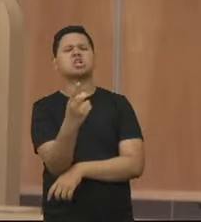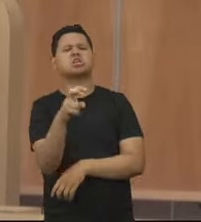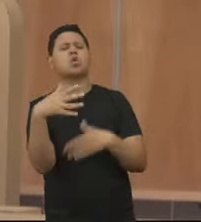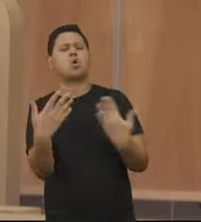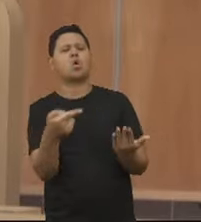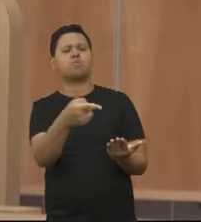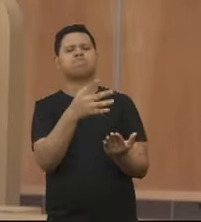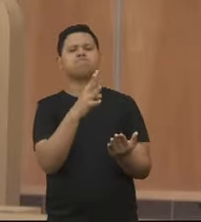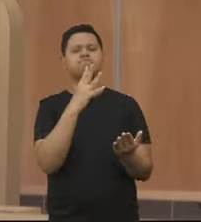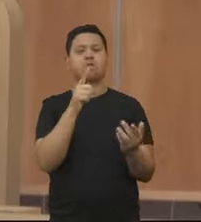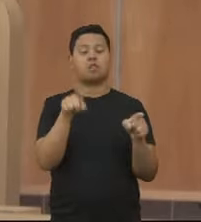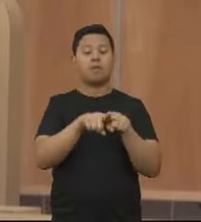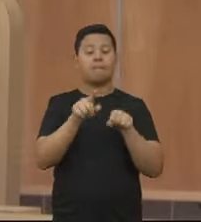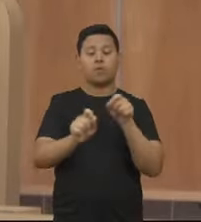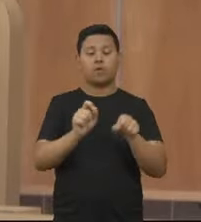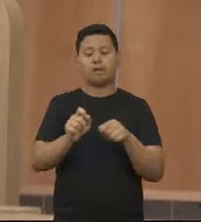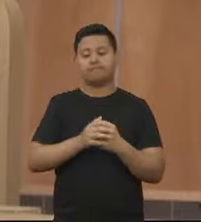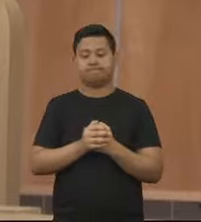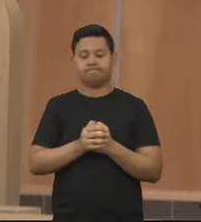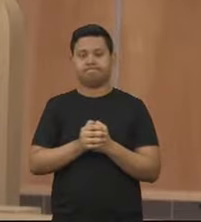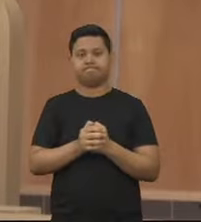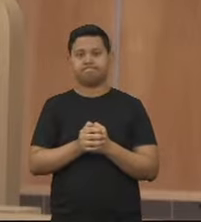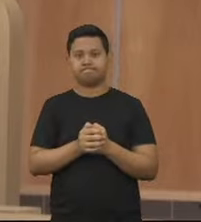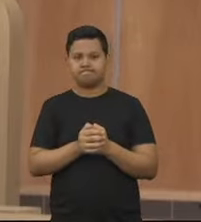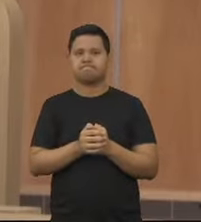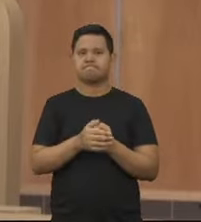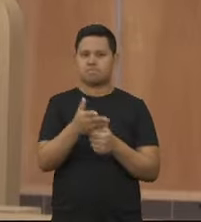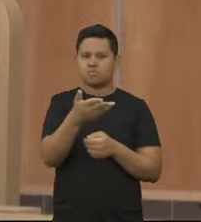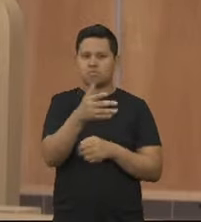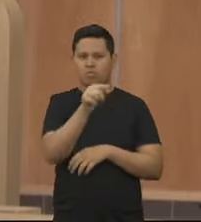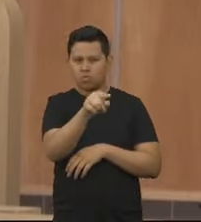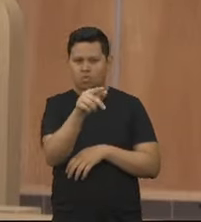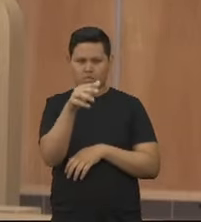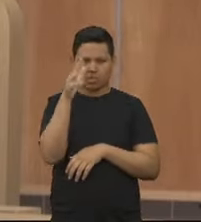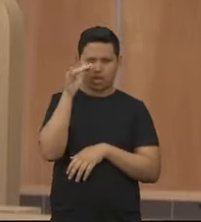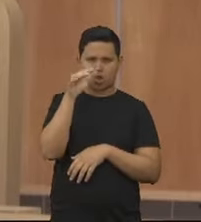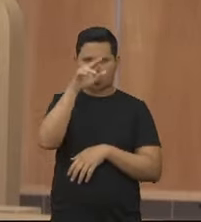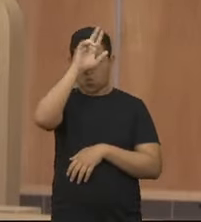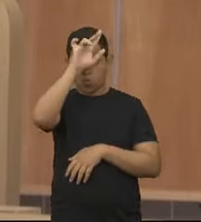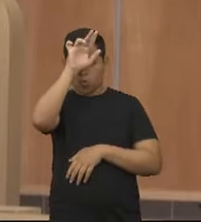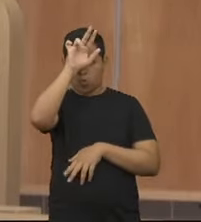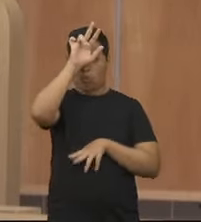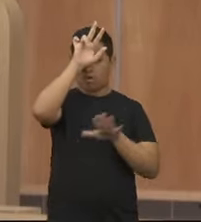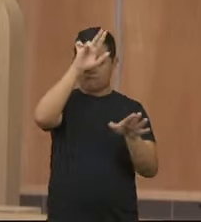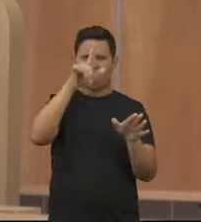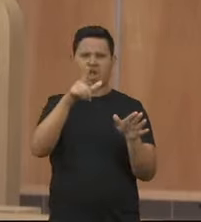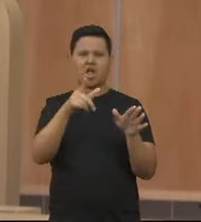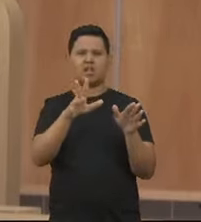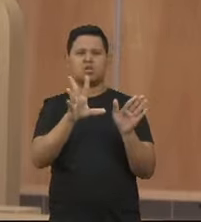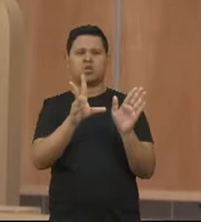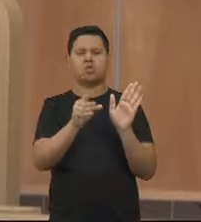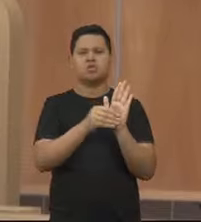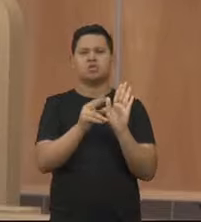precisa também ver quem são esses cavalos através do chip, do RGA,